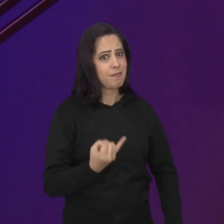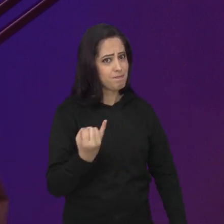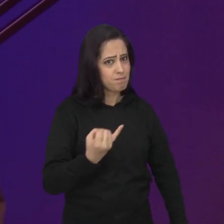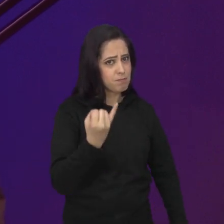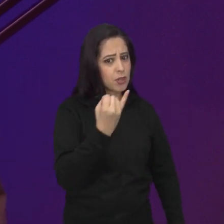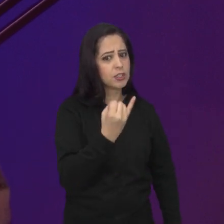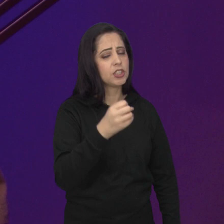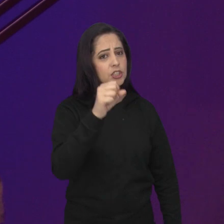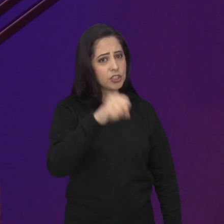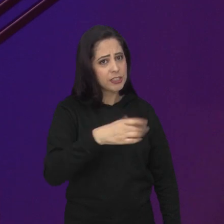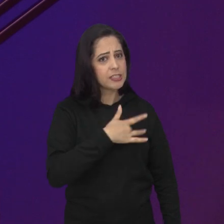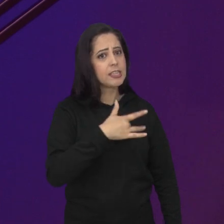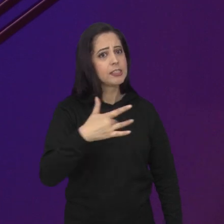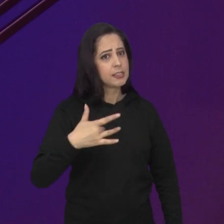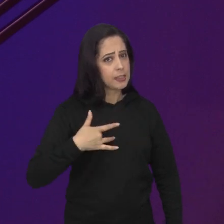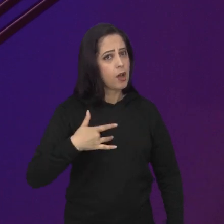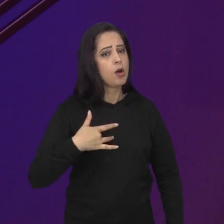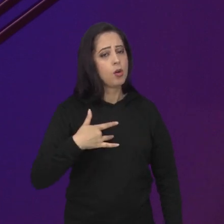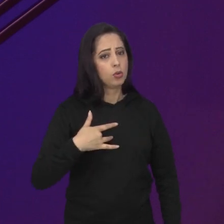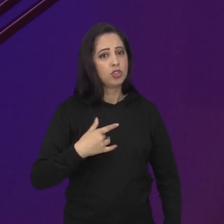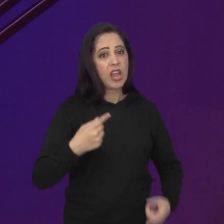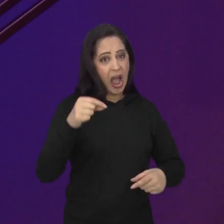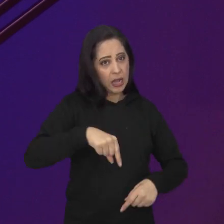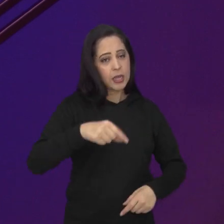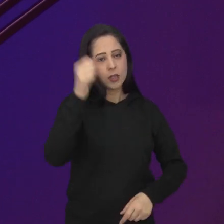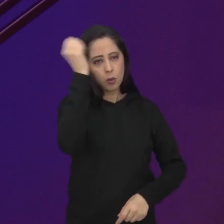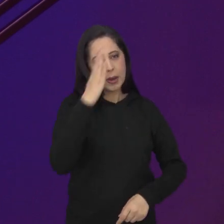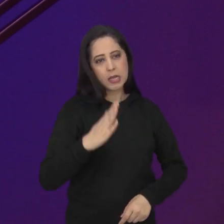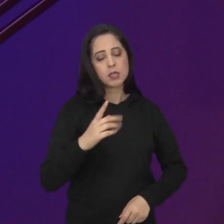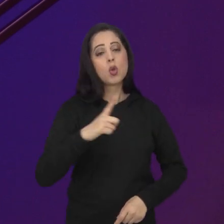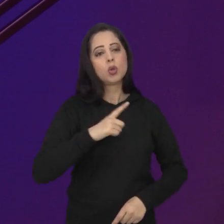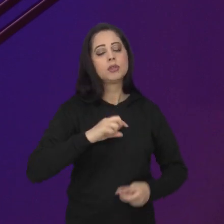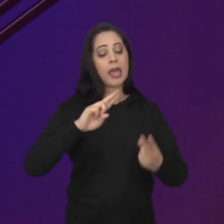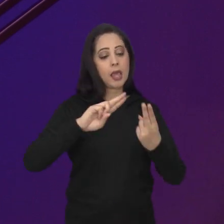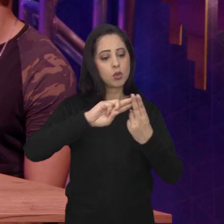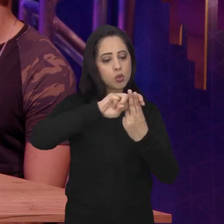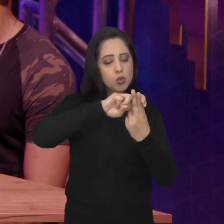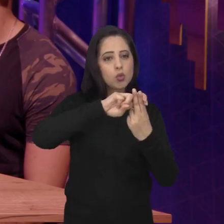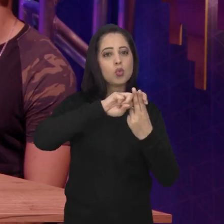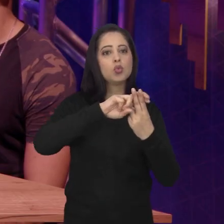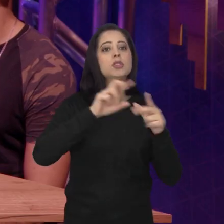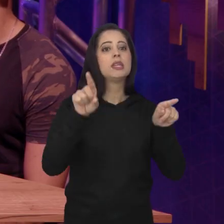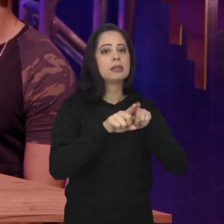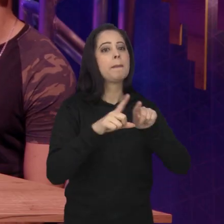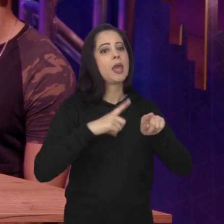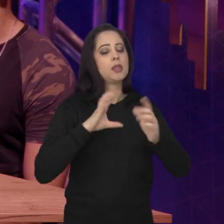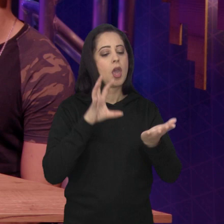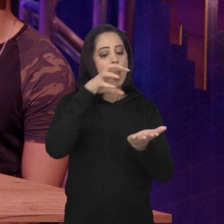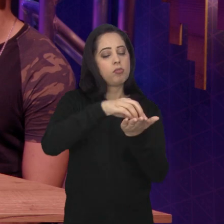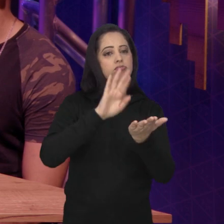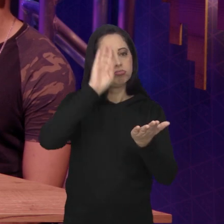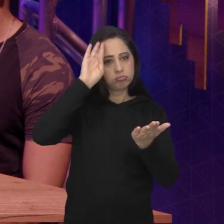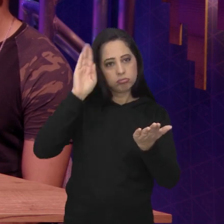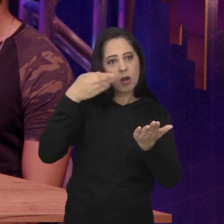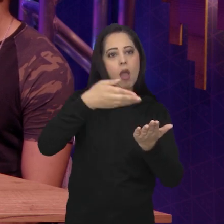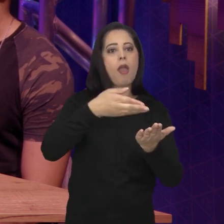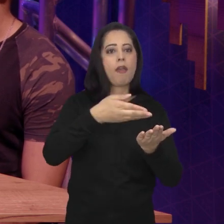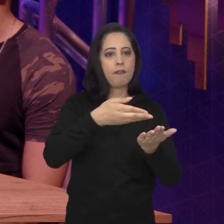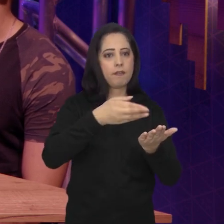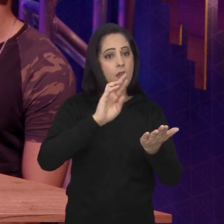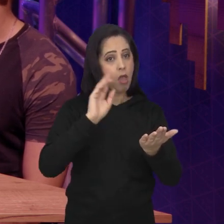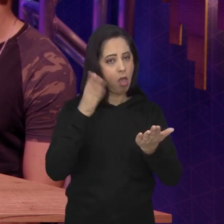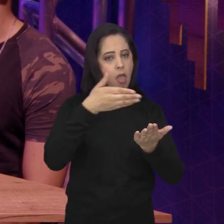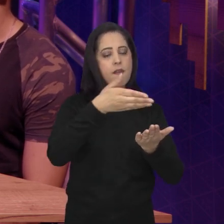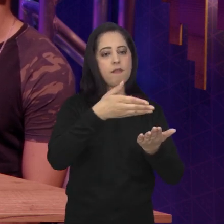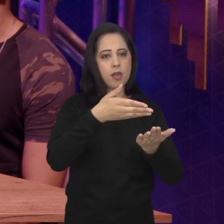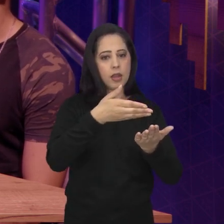transtornos mentais, e a importância, né, de saúde pública. Aqui no Brasil a gente tem o SUS e a gente tem os centros de referência, né,